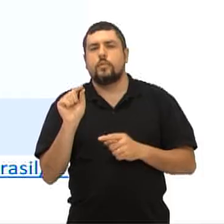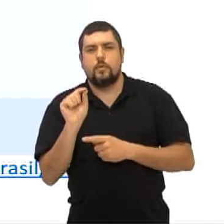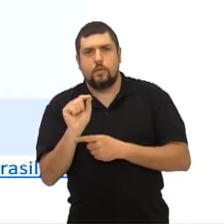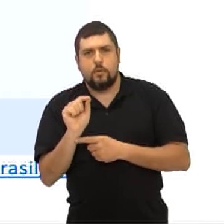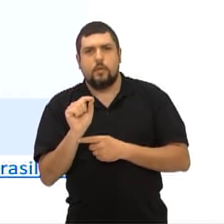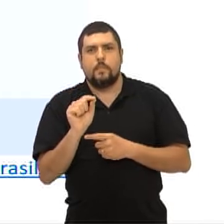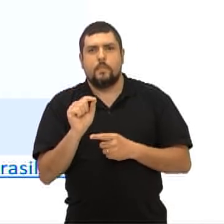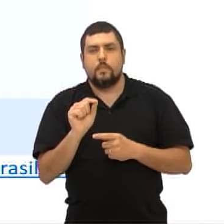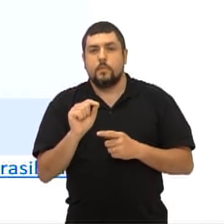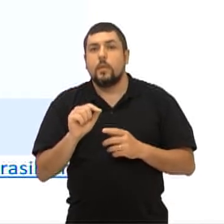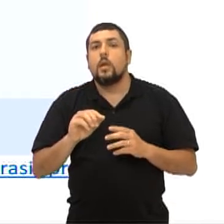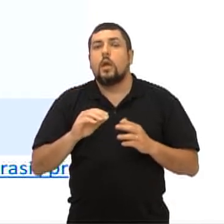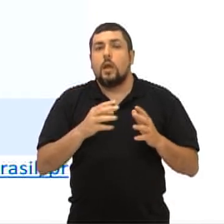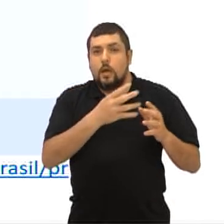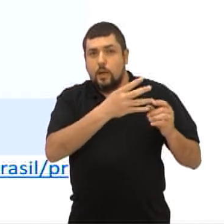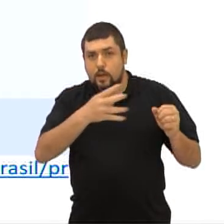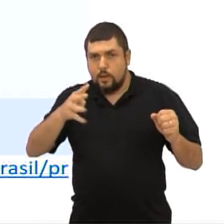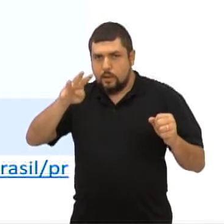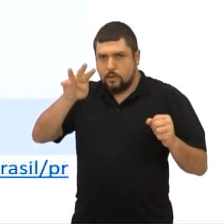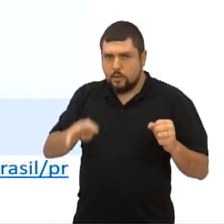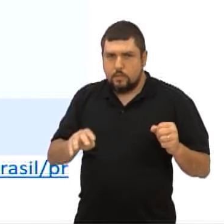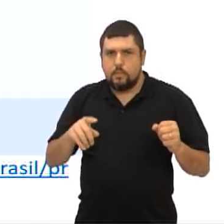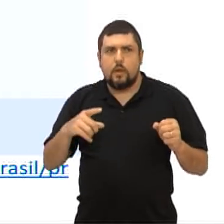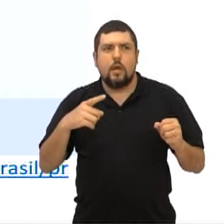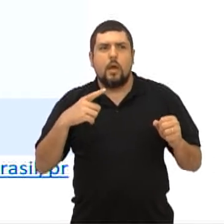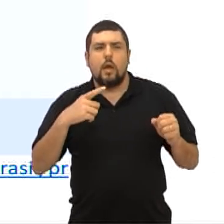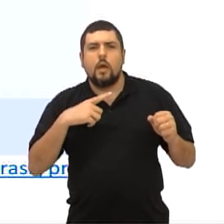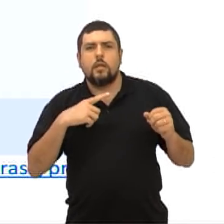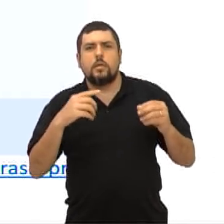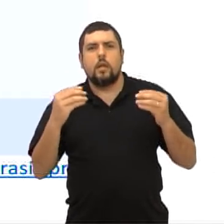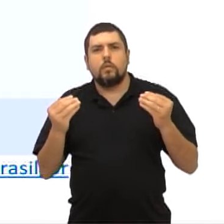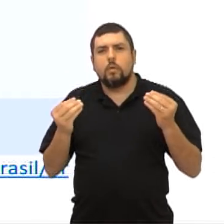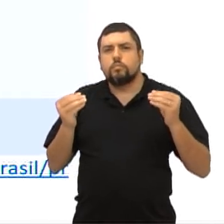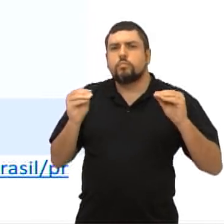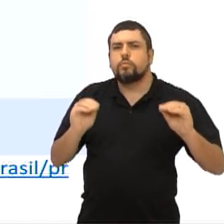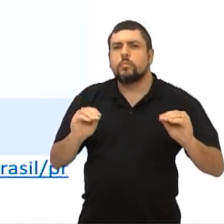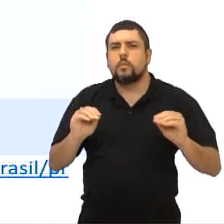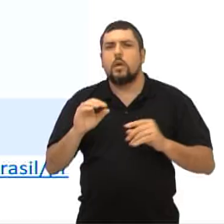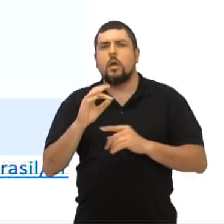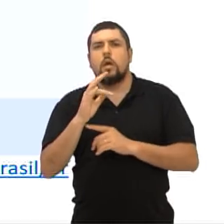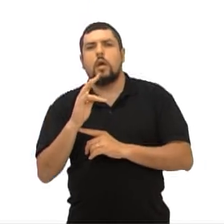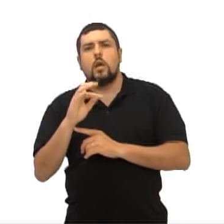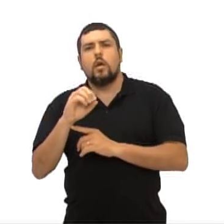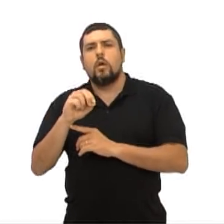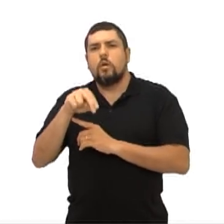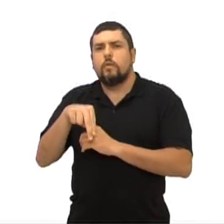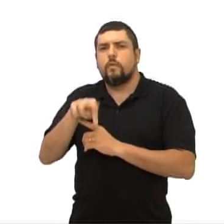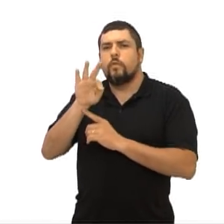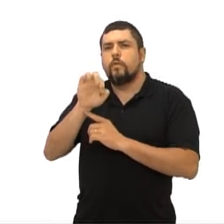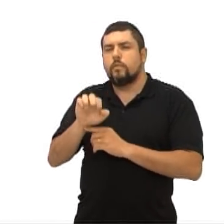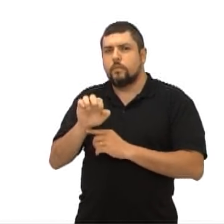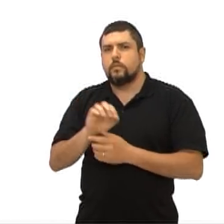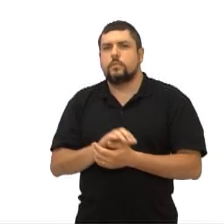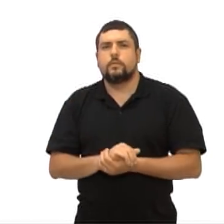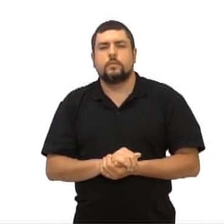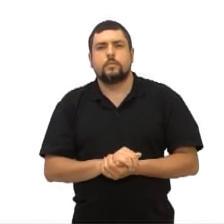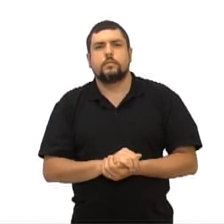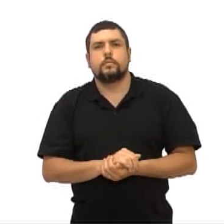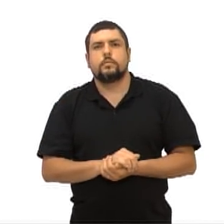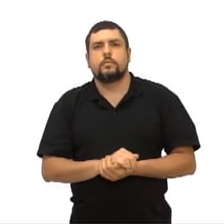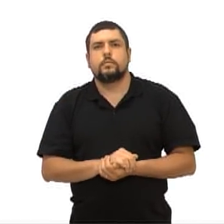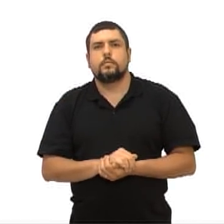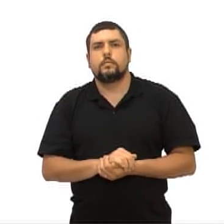todas as tabelas que eu tenho trazido para vocês, eu tenho colocado uma fonte nelas. É importante vocês prestarem atenção nas fontes também. O que a gente vai ver na aula